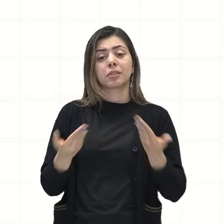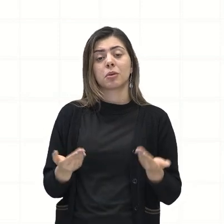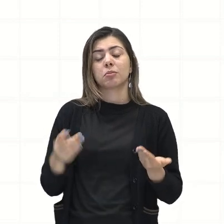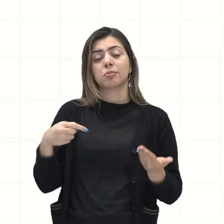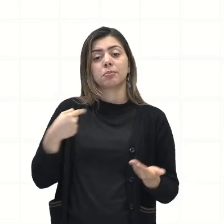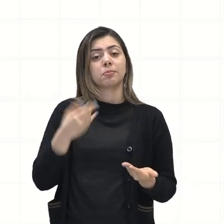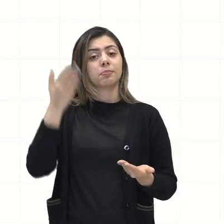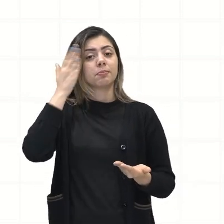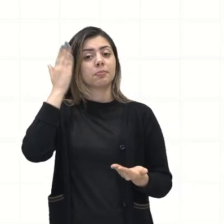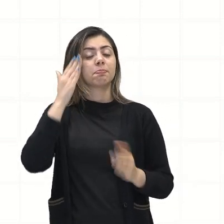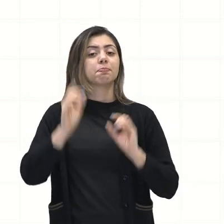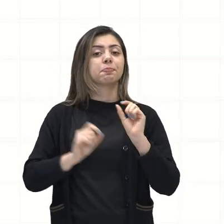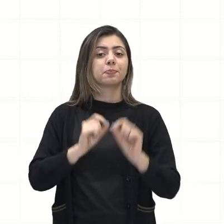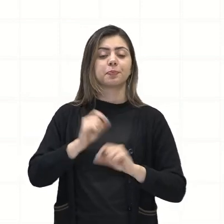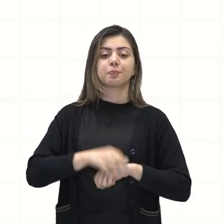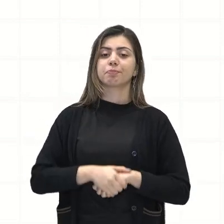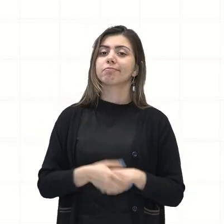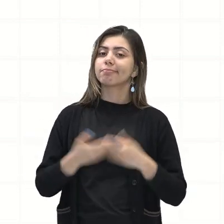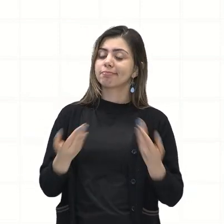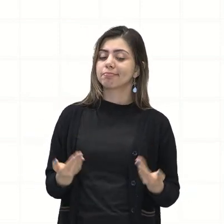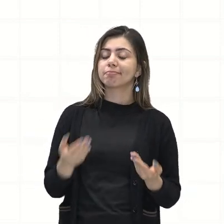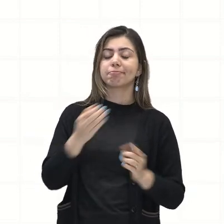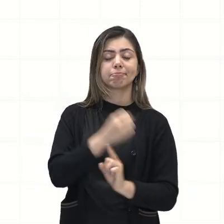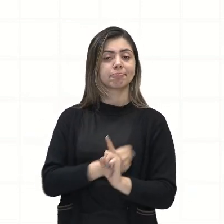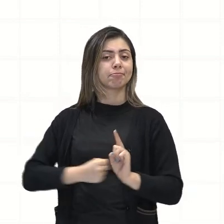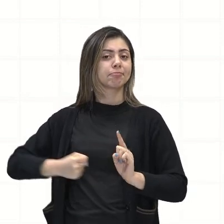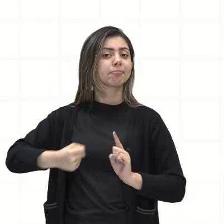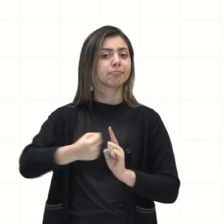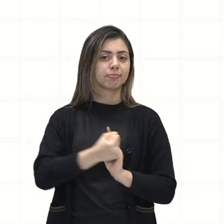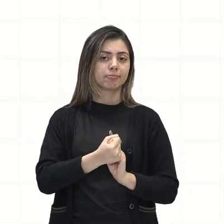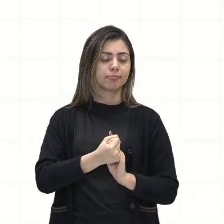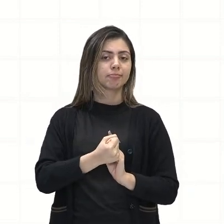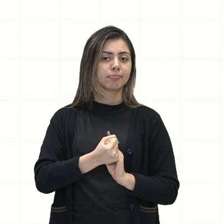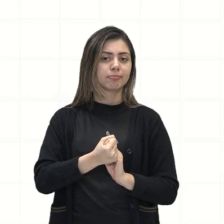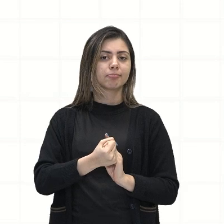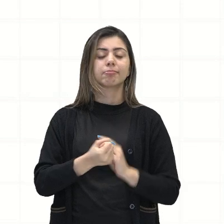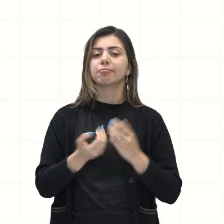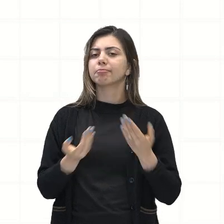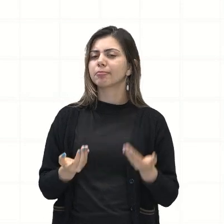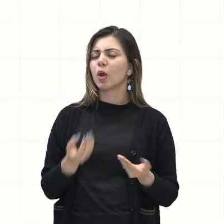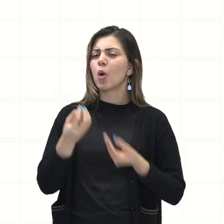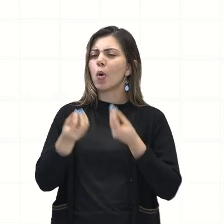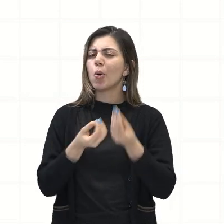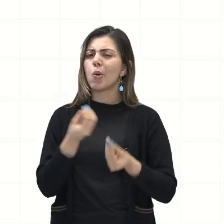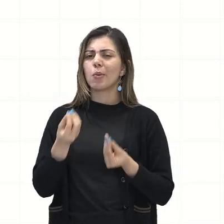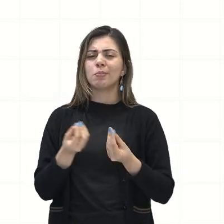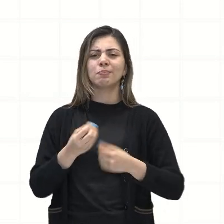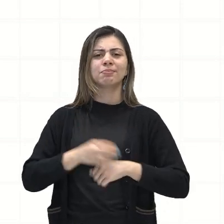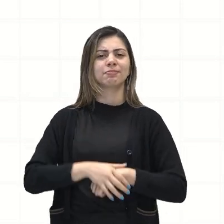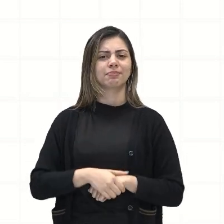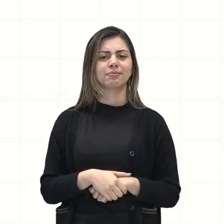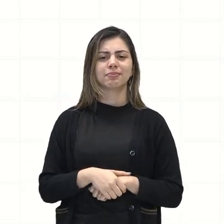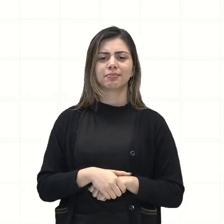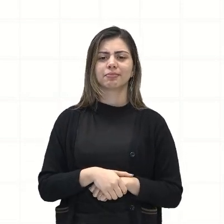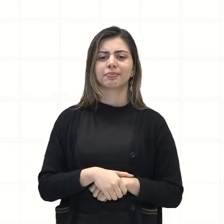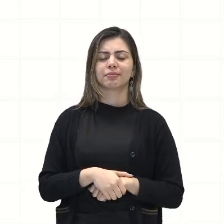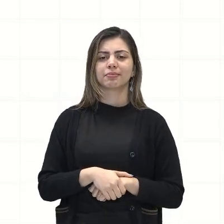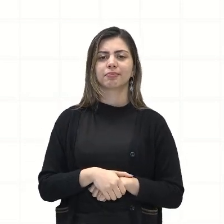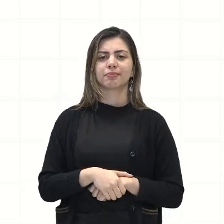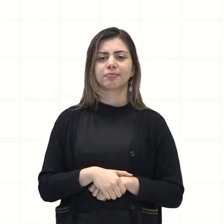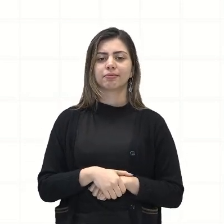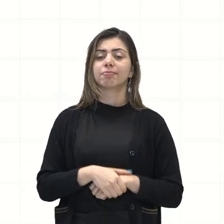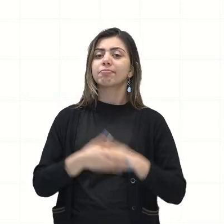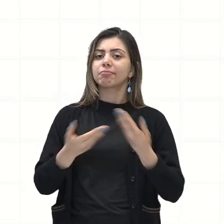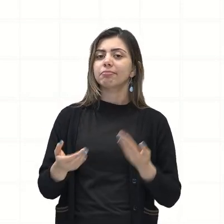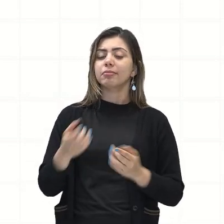bem que a sociedade, ela funciona, né, através do quê?